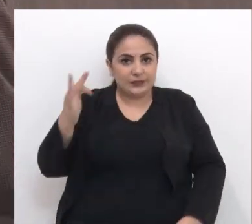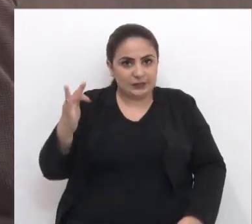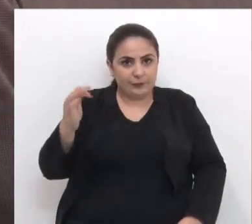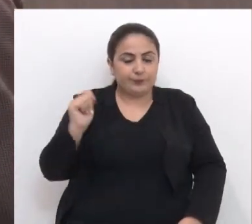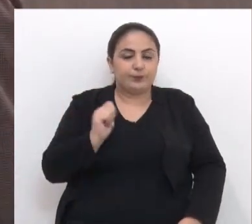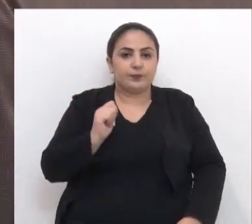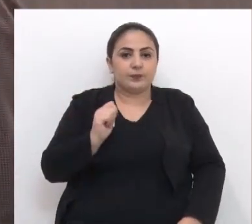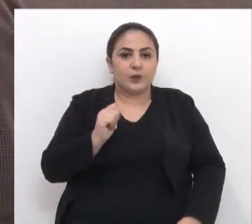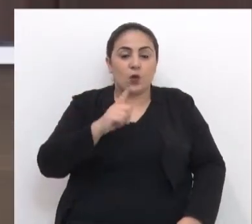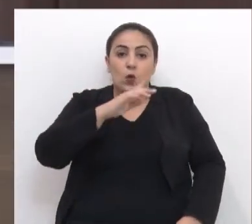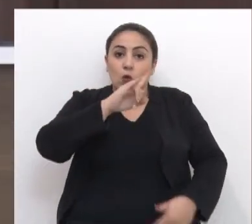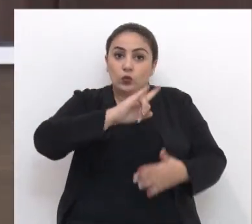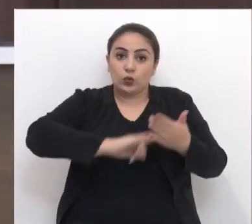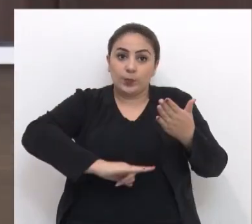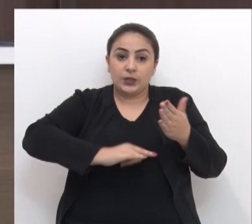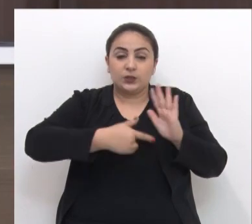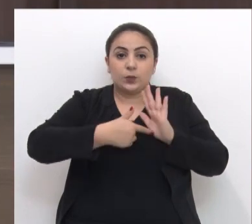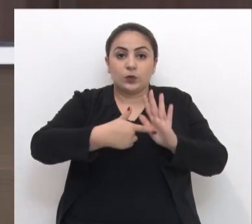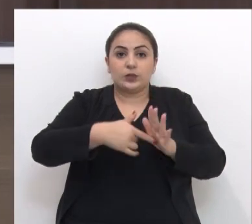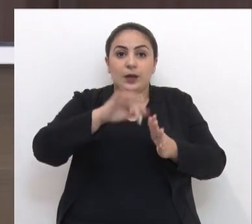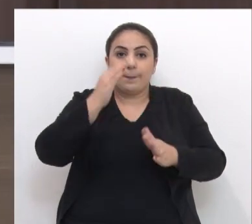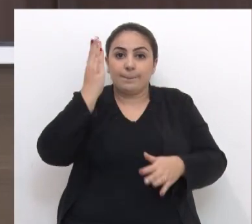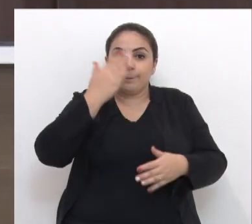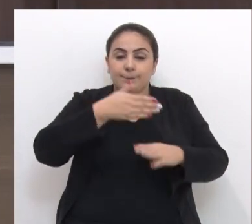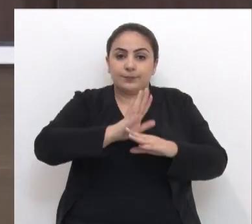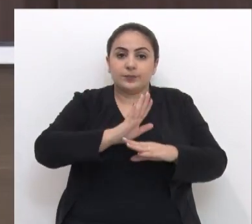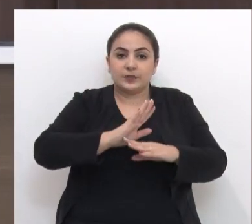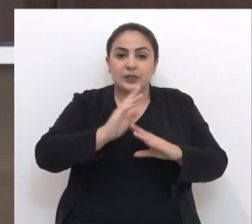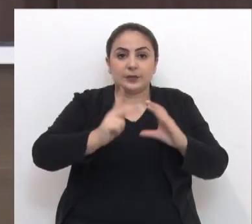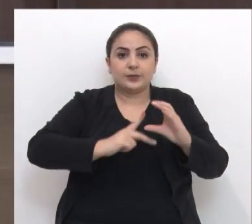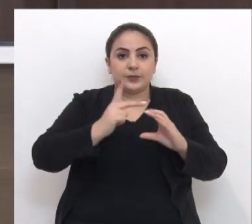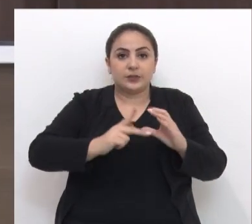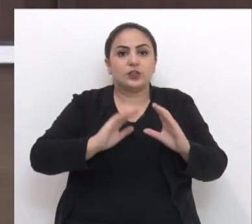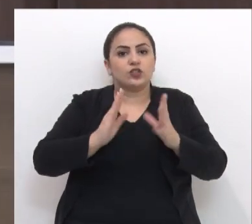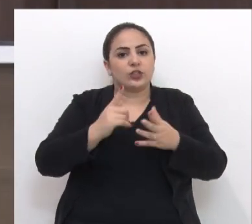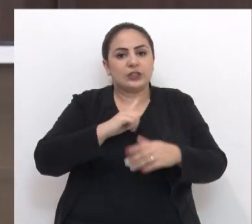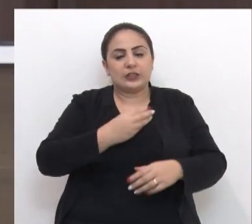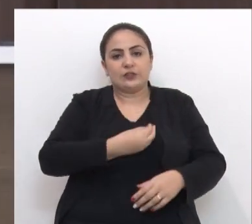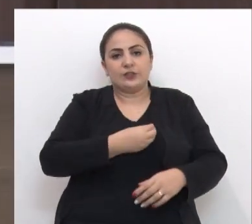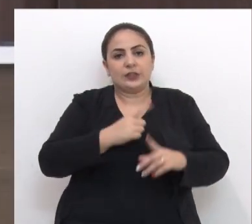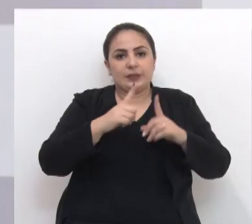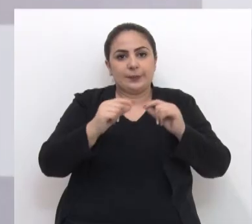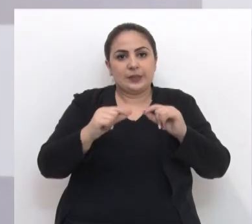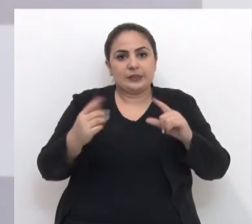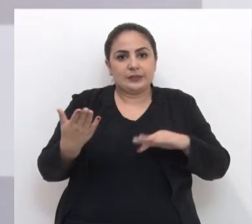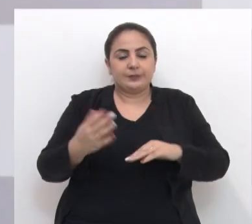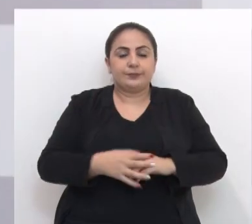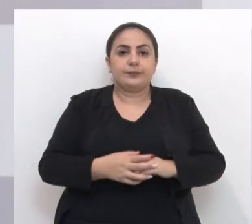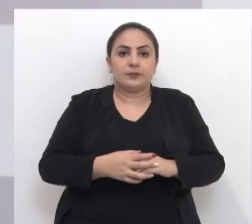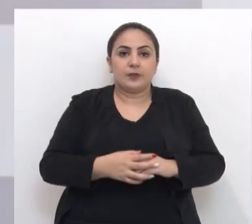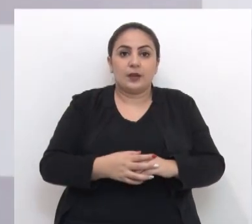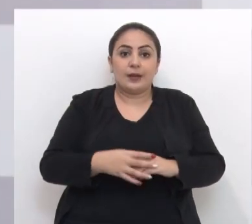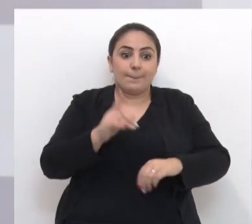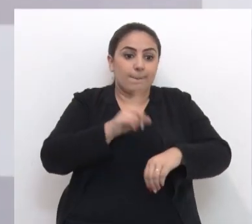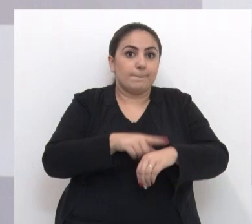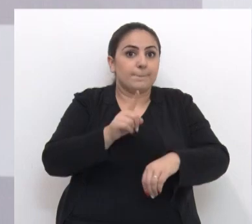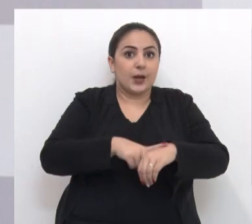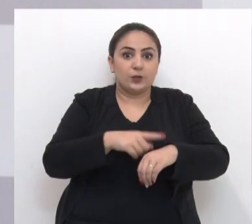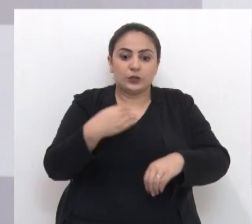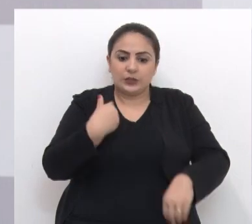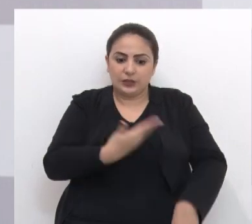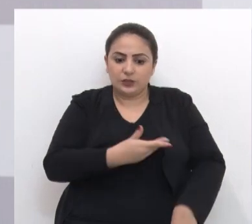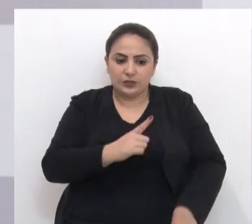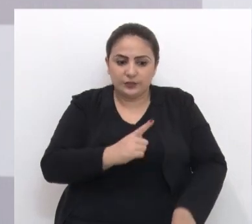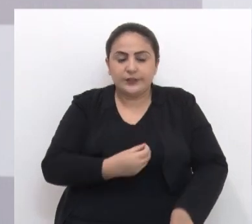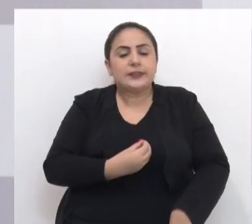governo federal. O documento teve aprovação na Câmara e já está em Brasília. Nesse momento em que o Brasil vive,